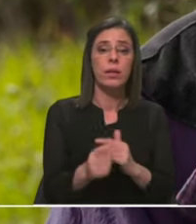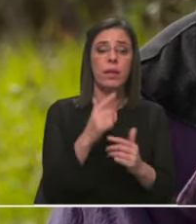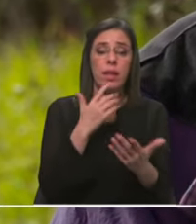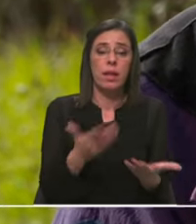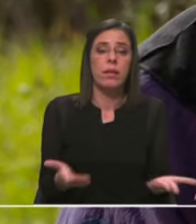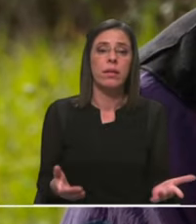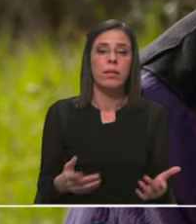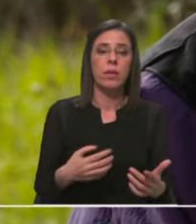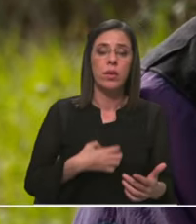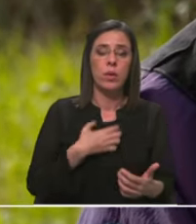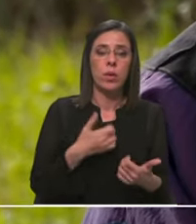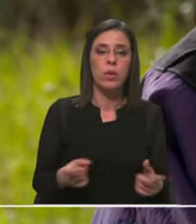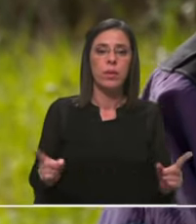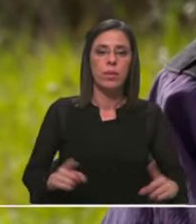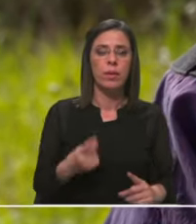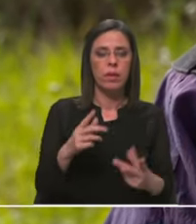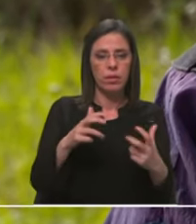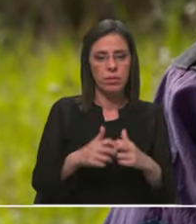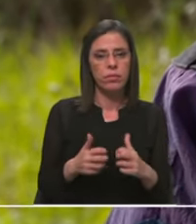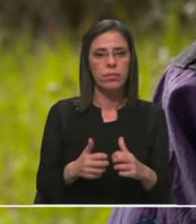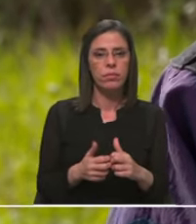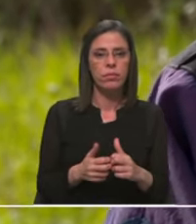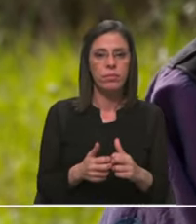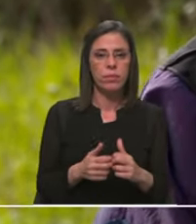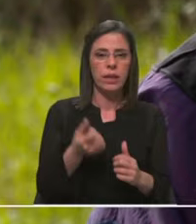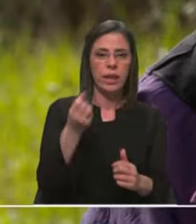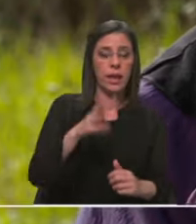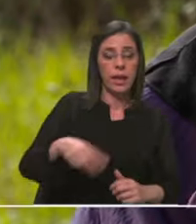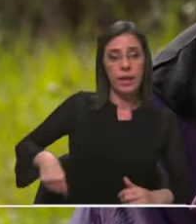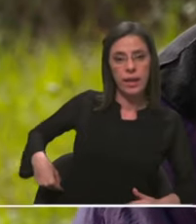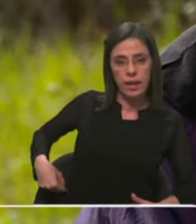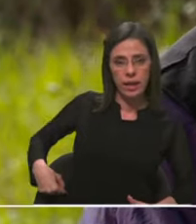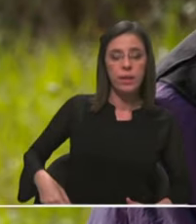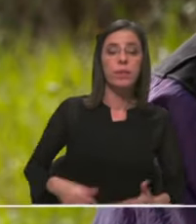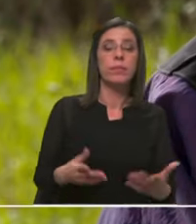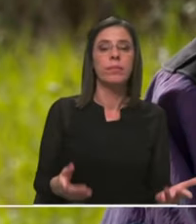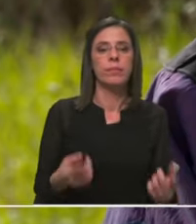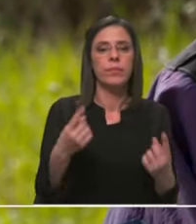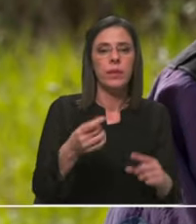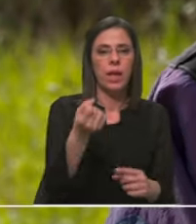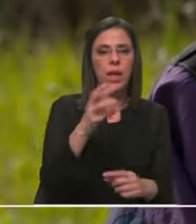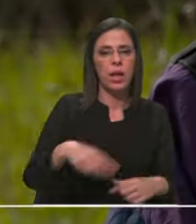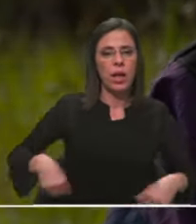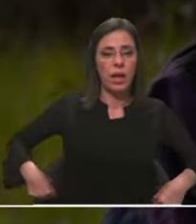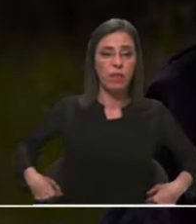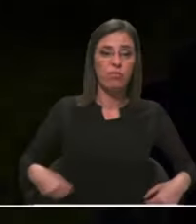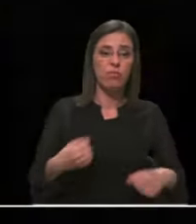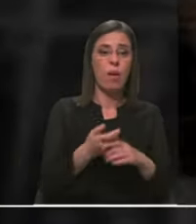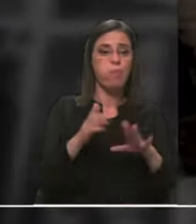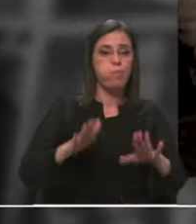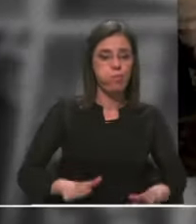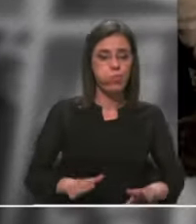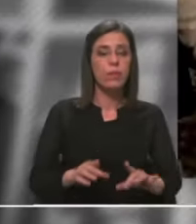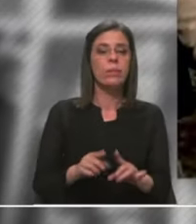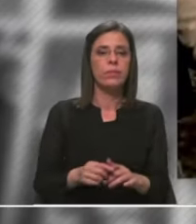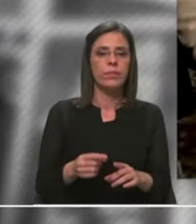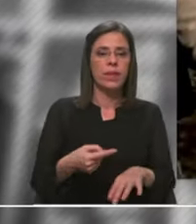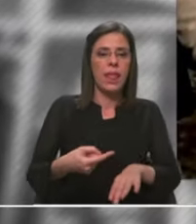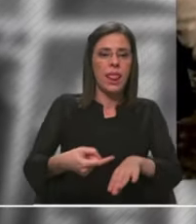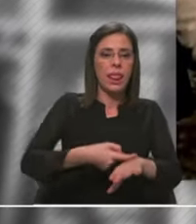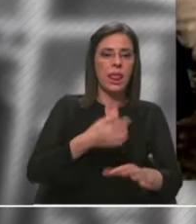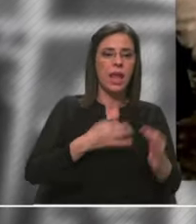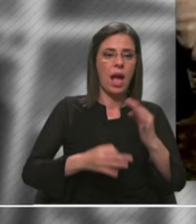di que não se sente bem porque ela tem um problema renal Ela tem os renes que não funcionam e ela faz a